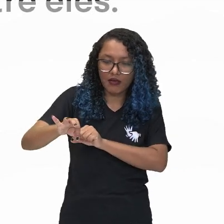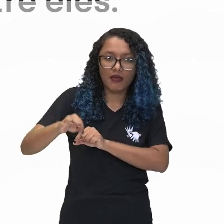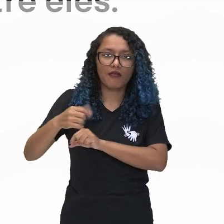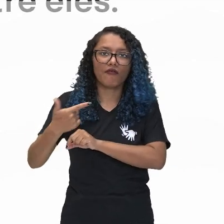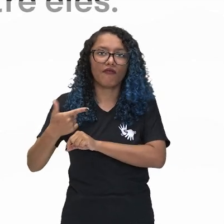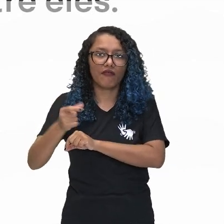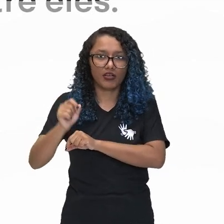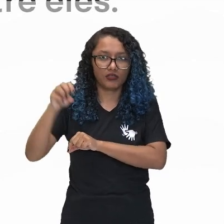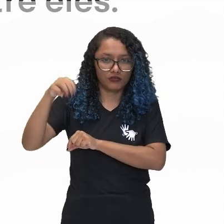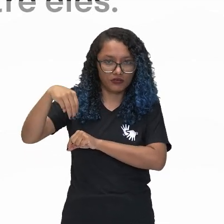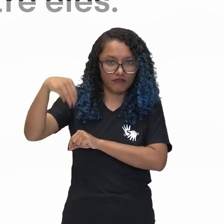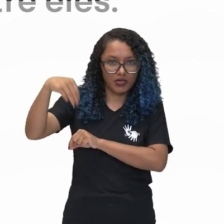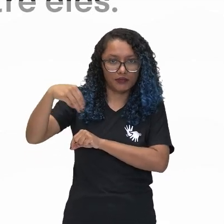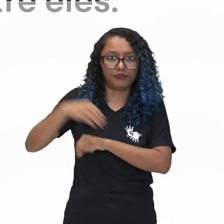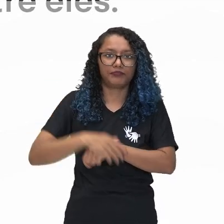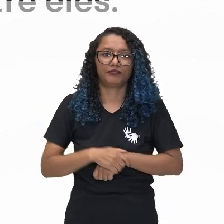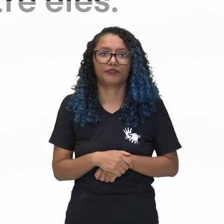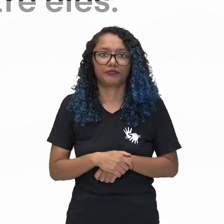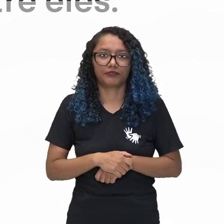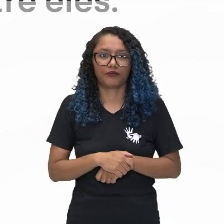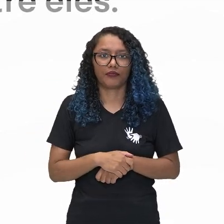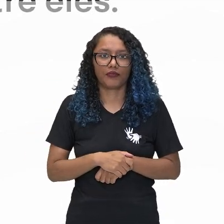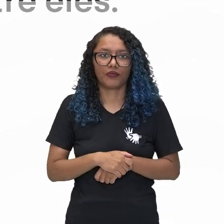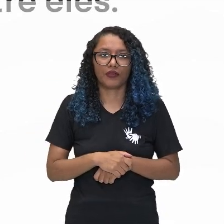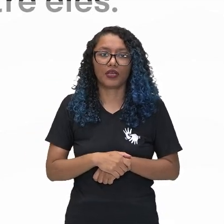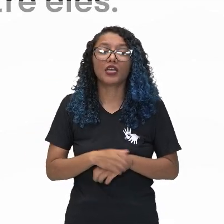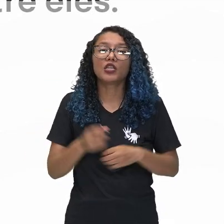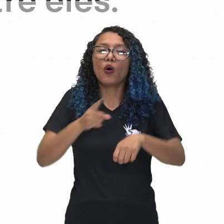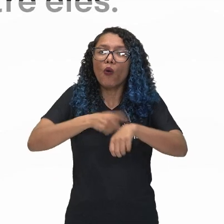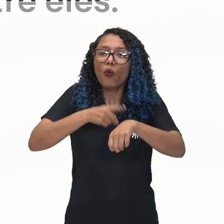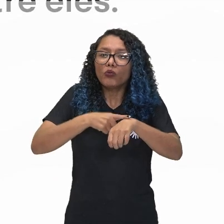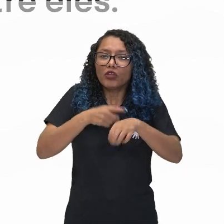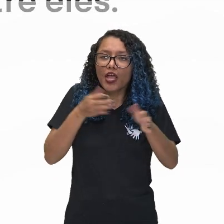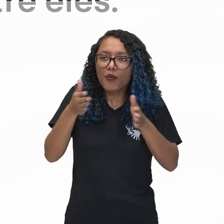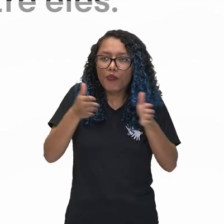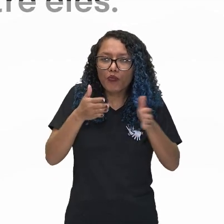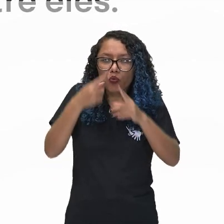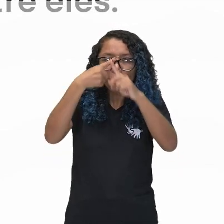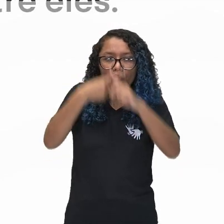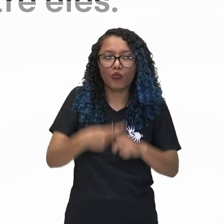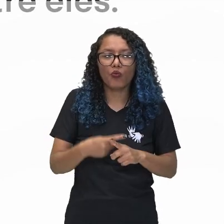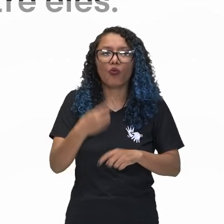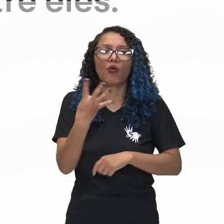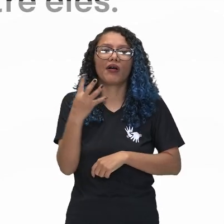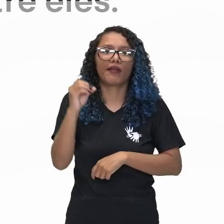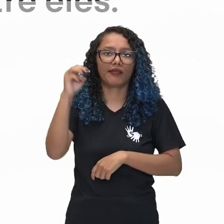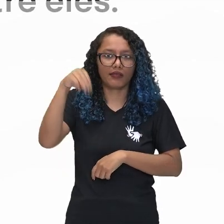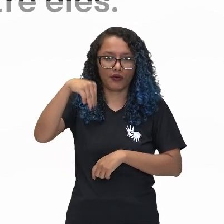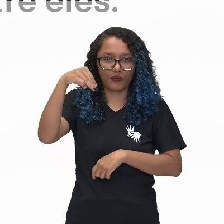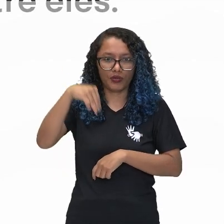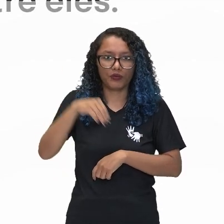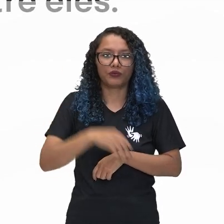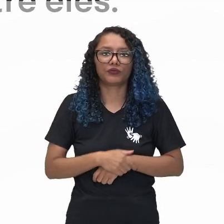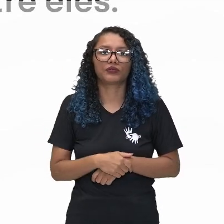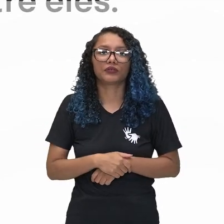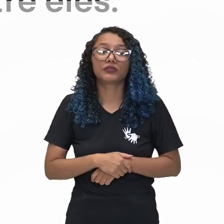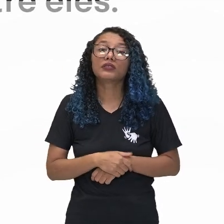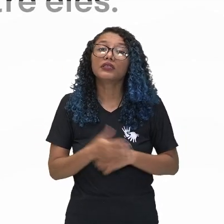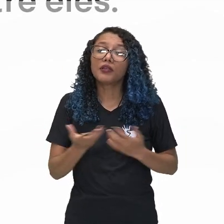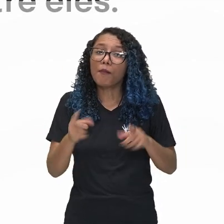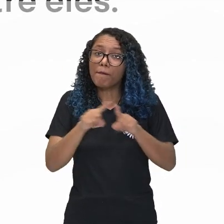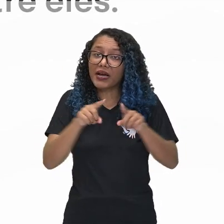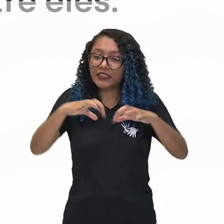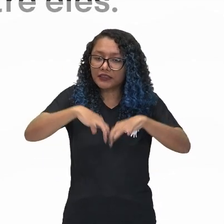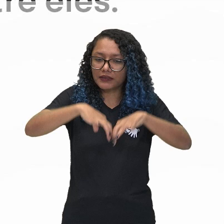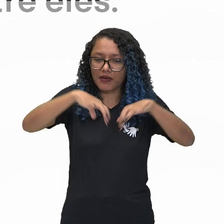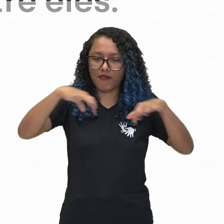metros de largura. O tempo total de jogo é de 40 minutos, ou seja,